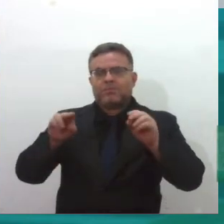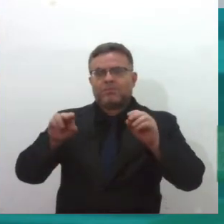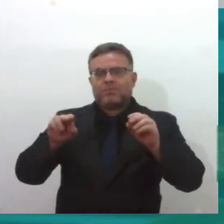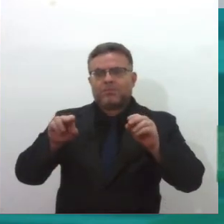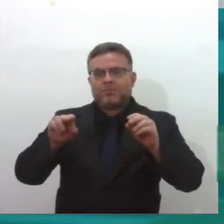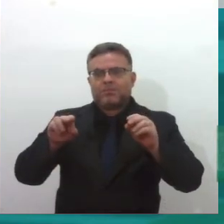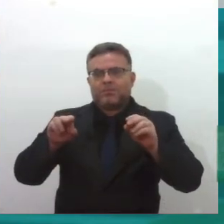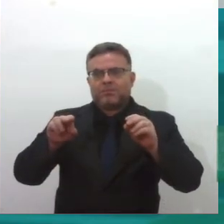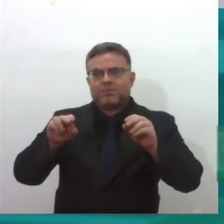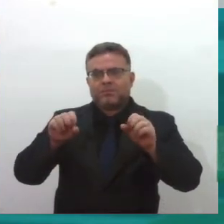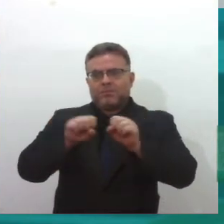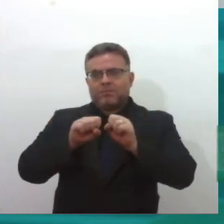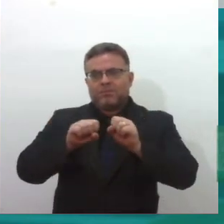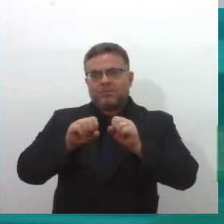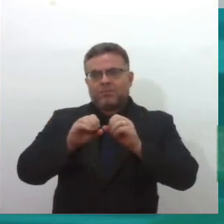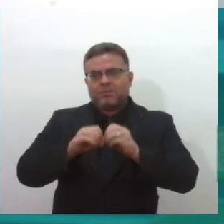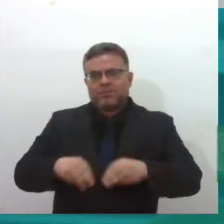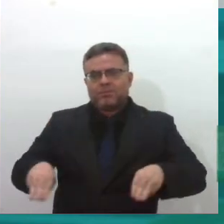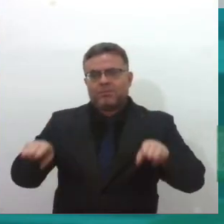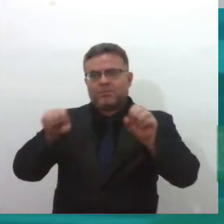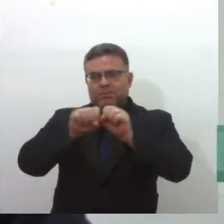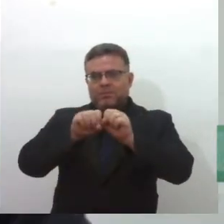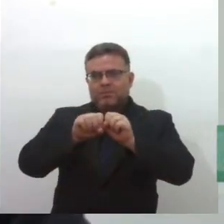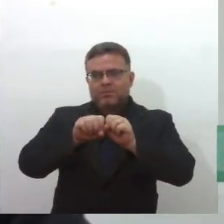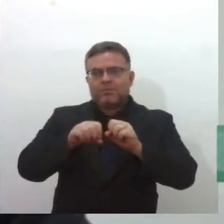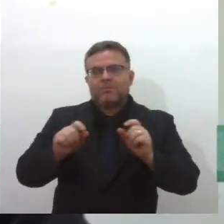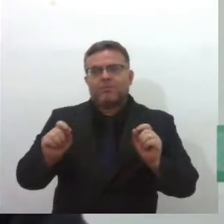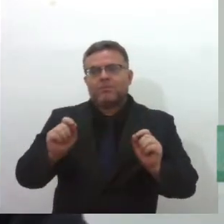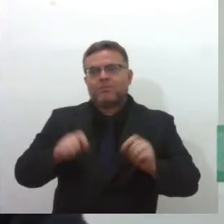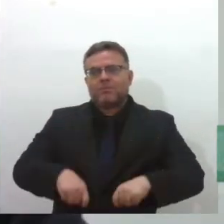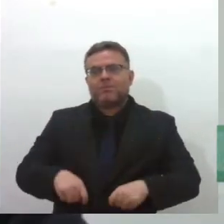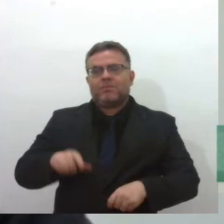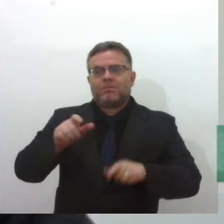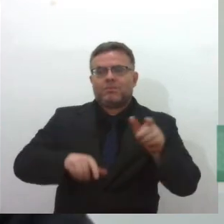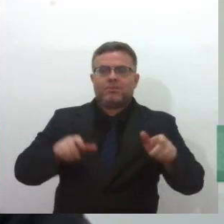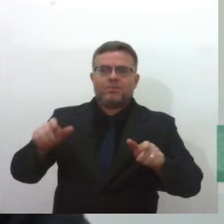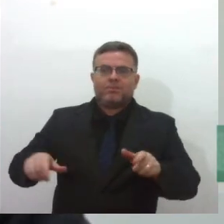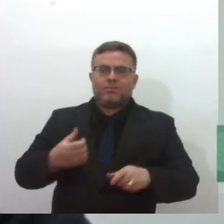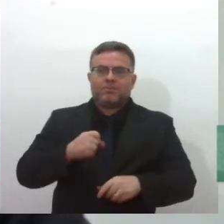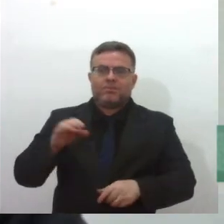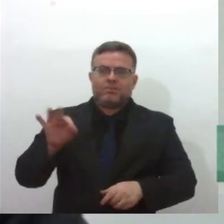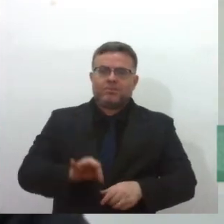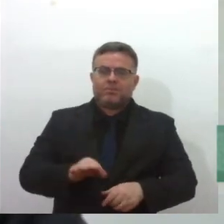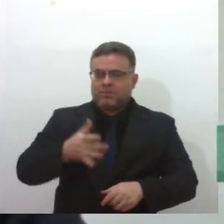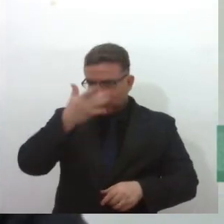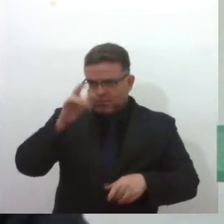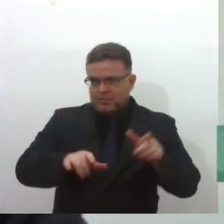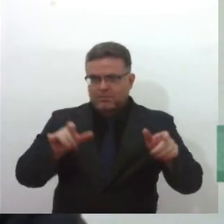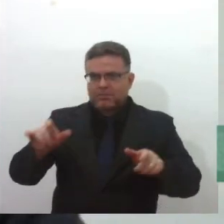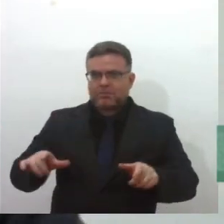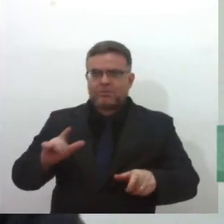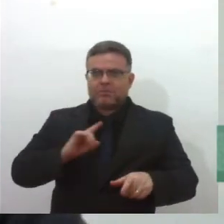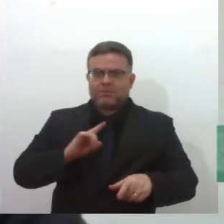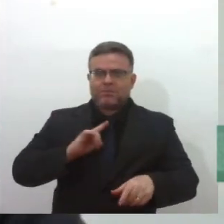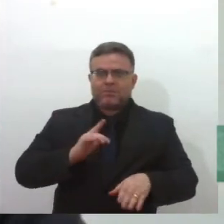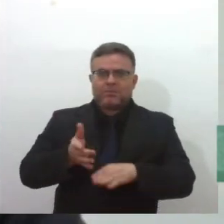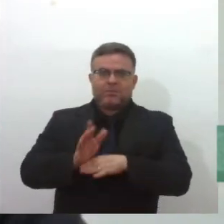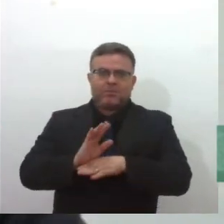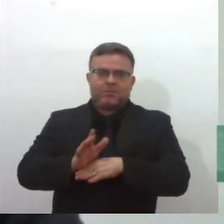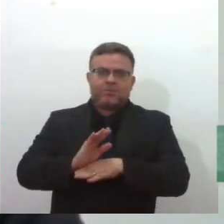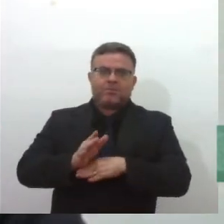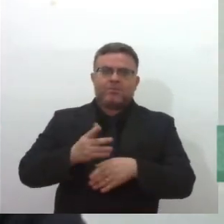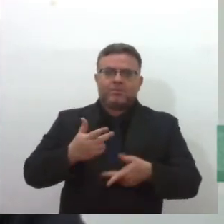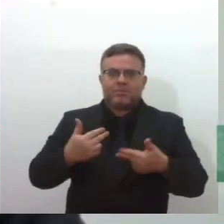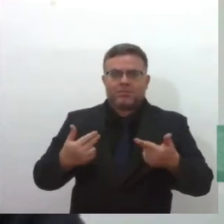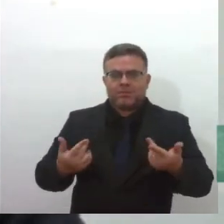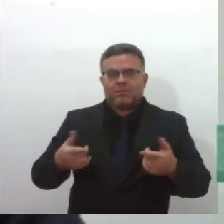investigação, ela identificou que 80% das pessoas que possuem fotos e vídeos pornográficos